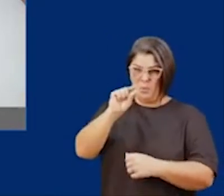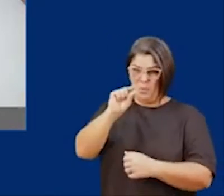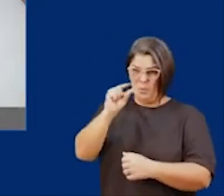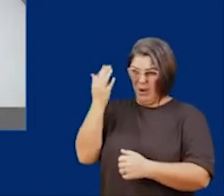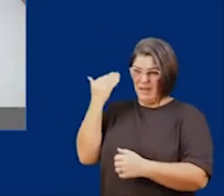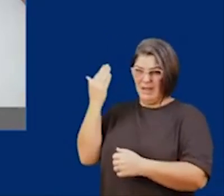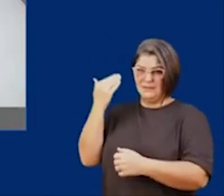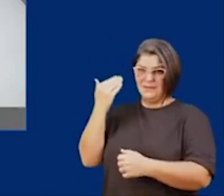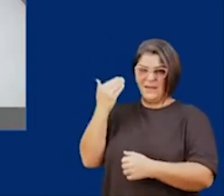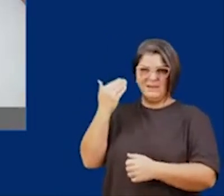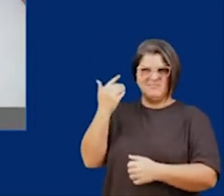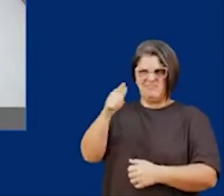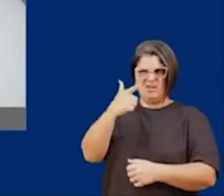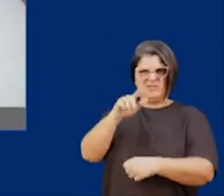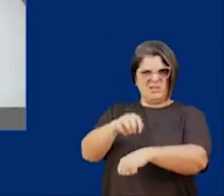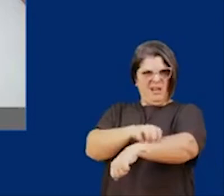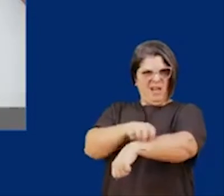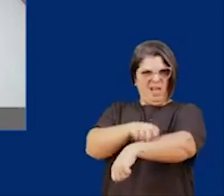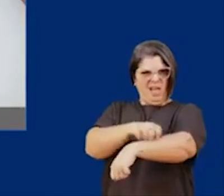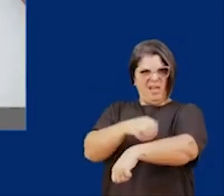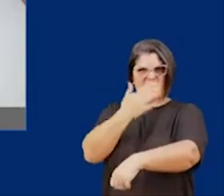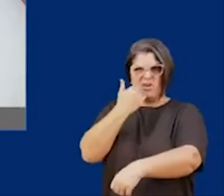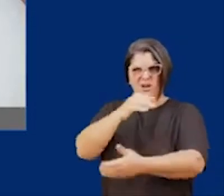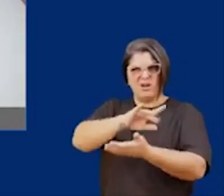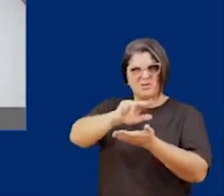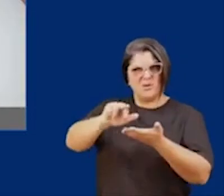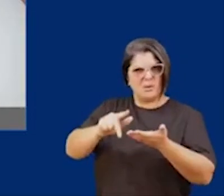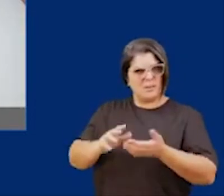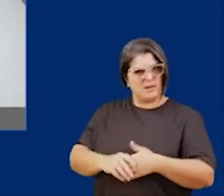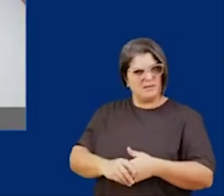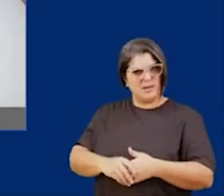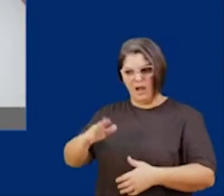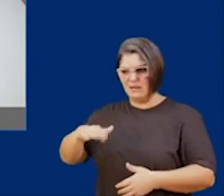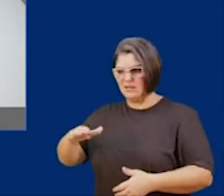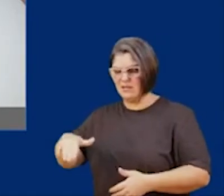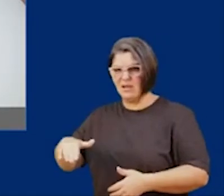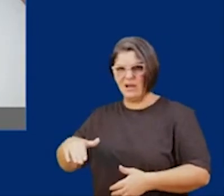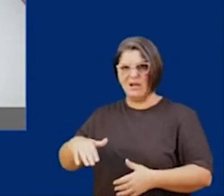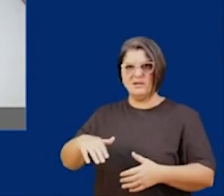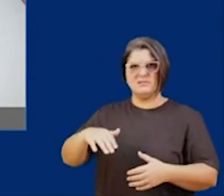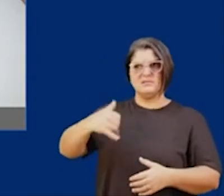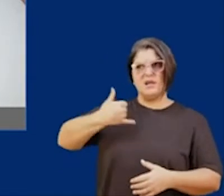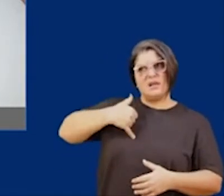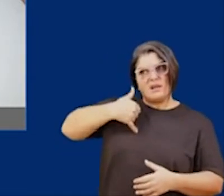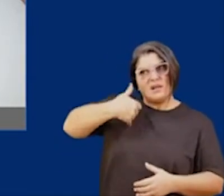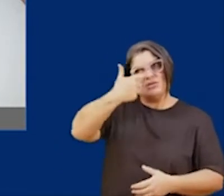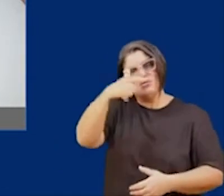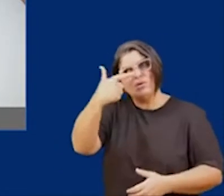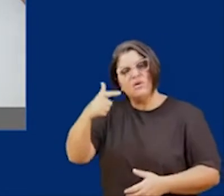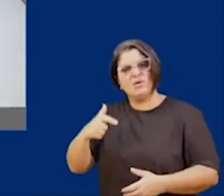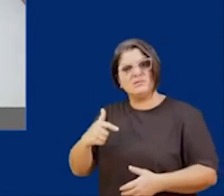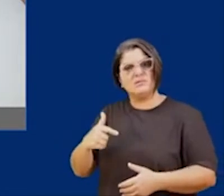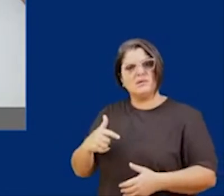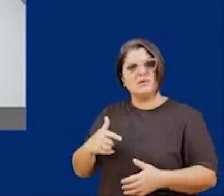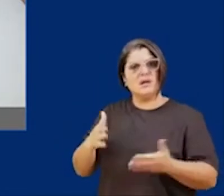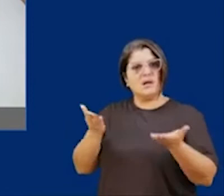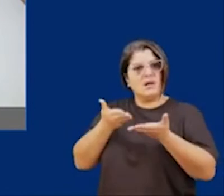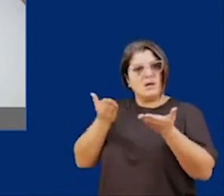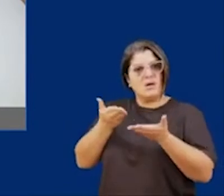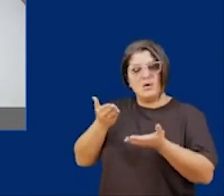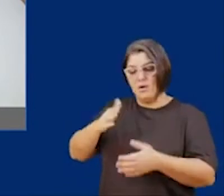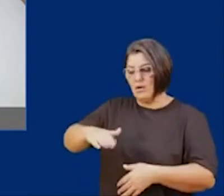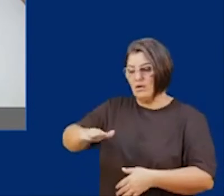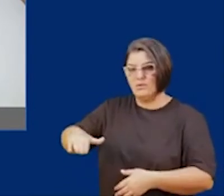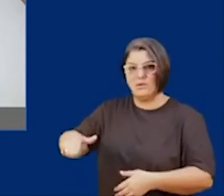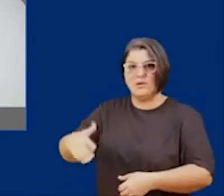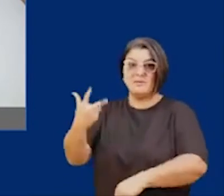alergia alimentar, né, até sem ser crianças, em outros grupos, né, outras faixas etárias, e daí com criança também aparece essa questão da